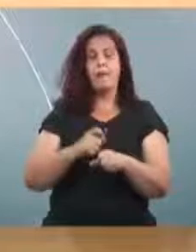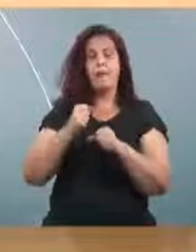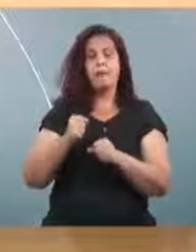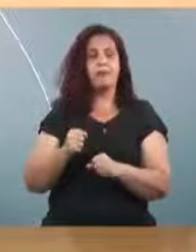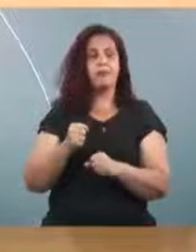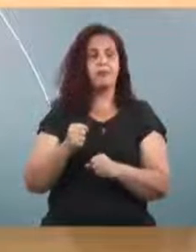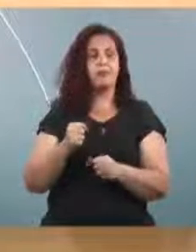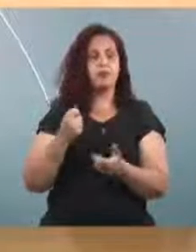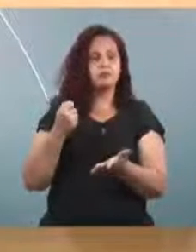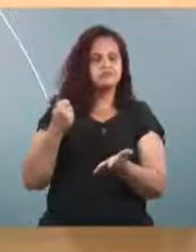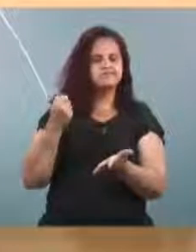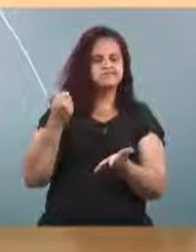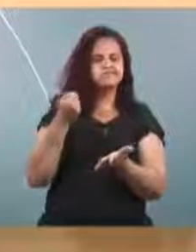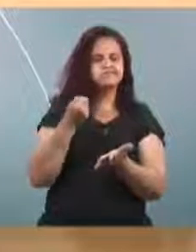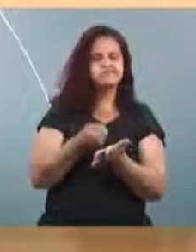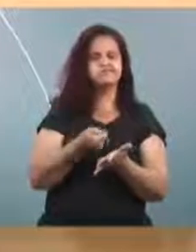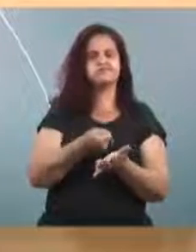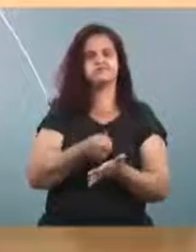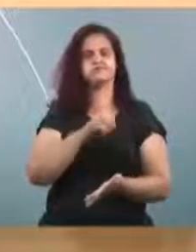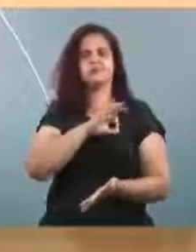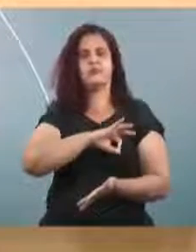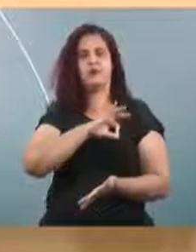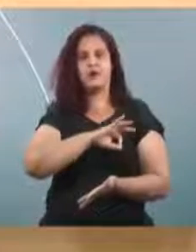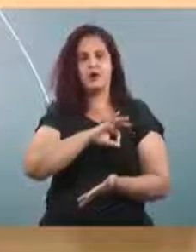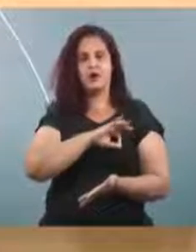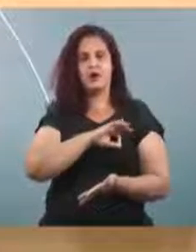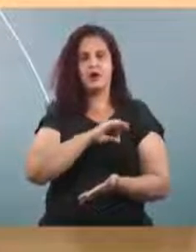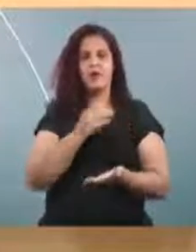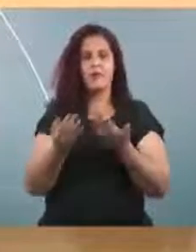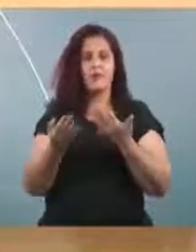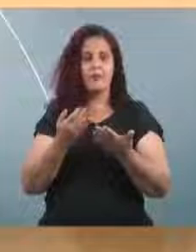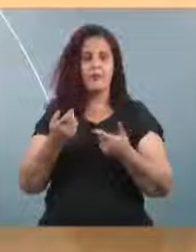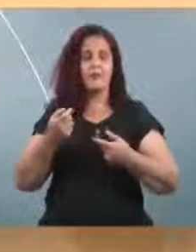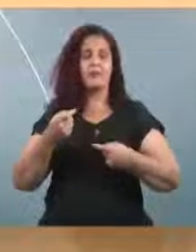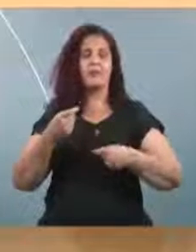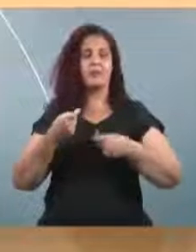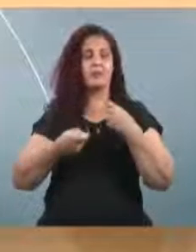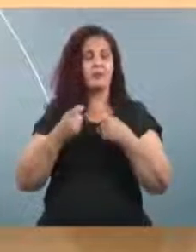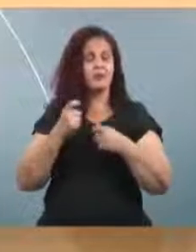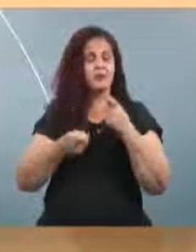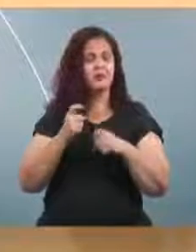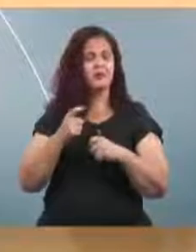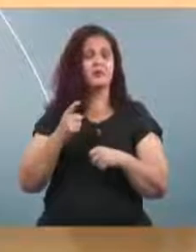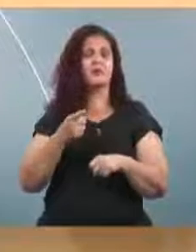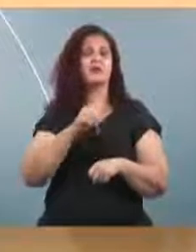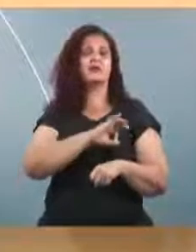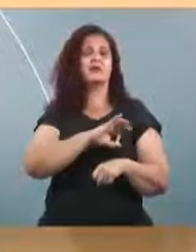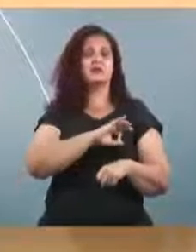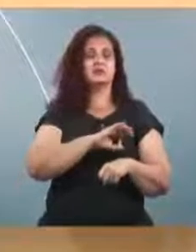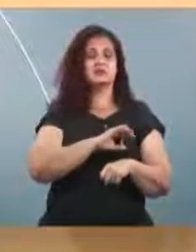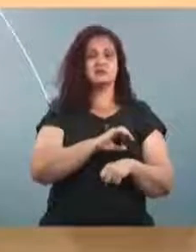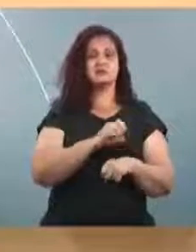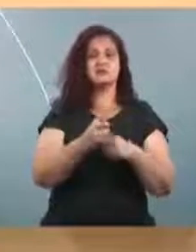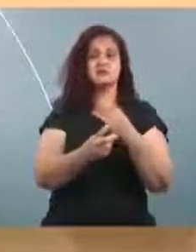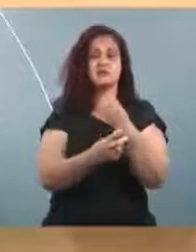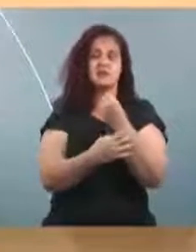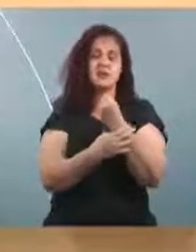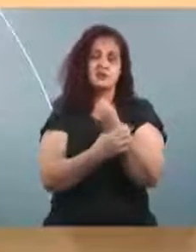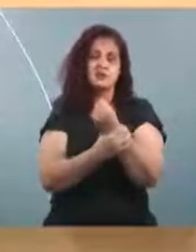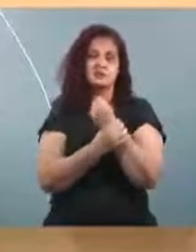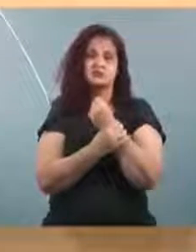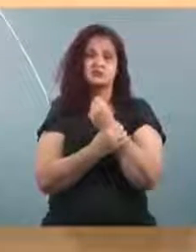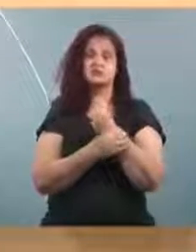conceder de recomposição de que qualquer discussão acerca de Salários no âmbito da segurança